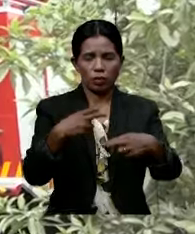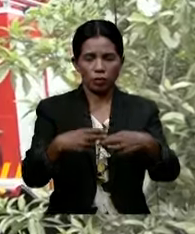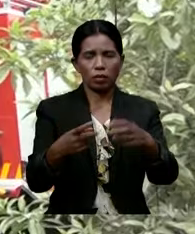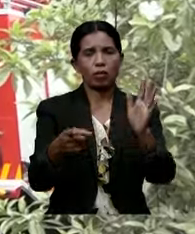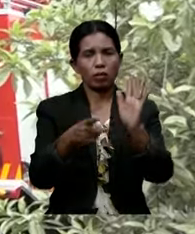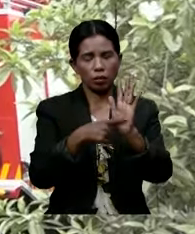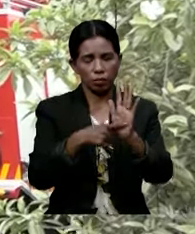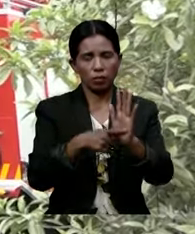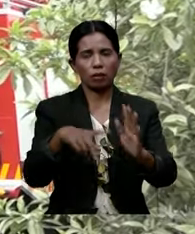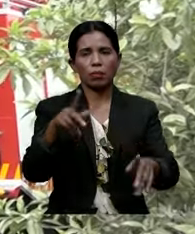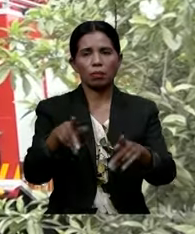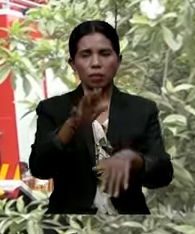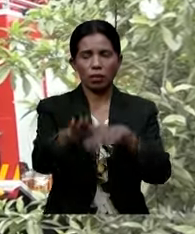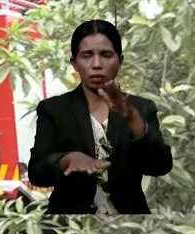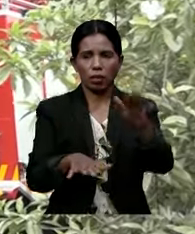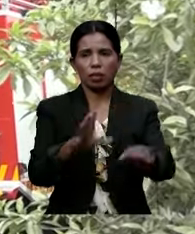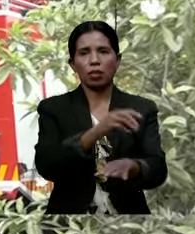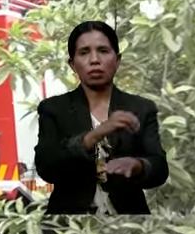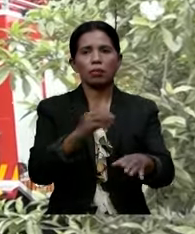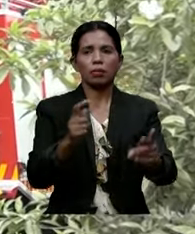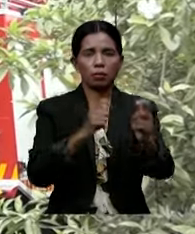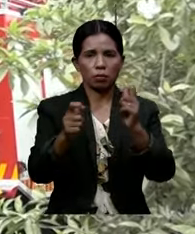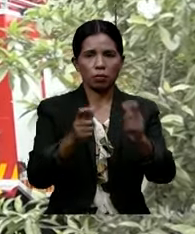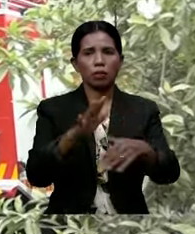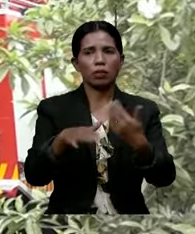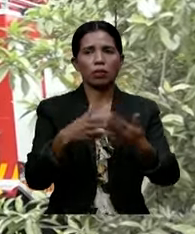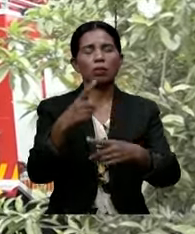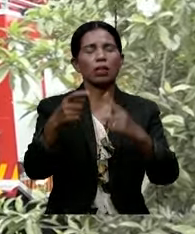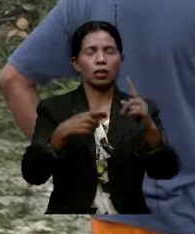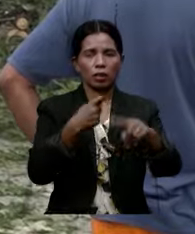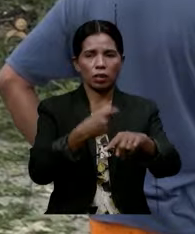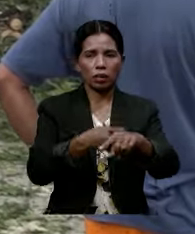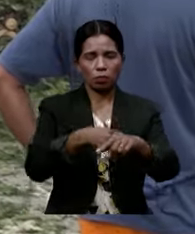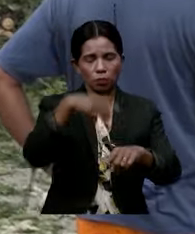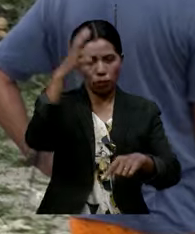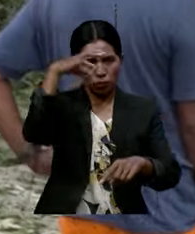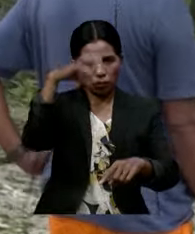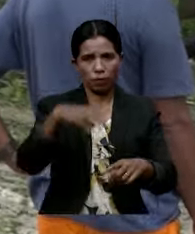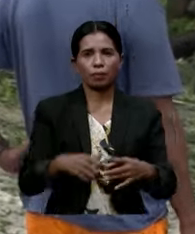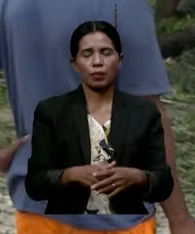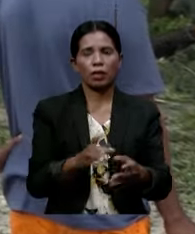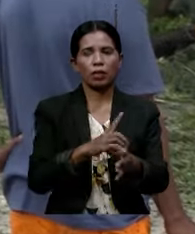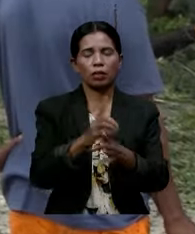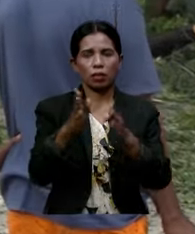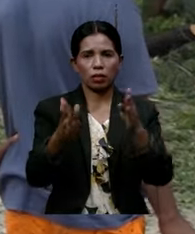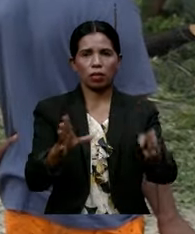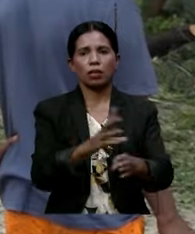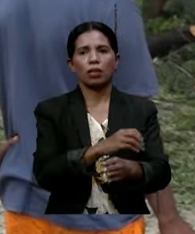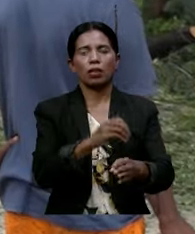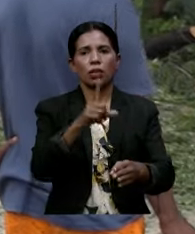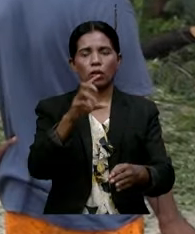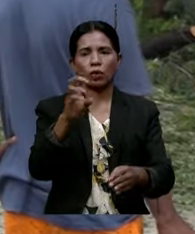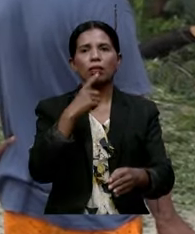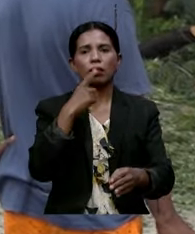ba comunidade lau ain no movimento transporte sira ba inhira iha tempo udang no anin. Diretor Nasional Bombeiros Paulo Maia